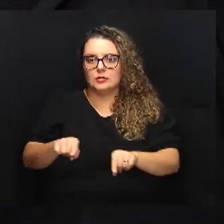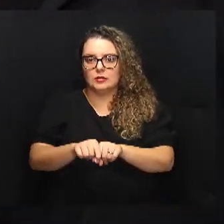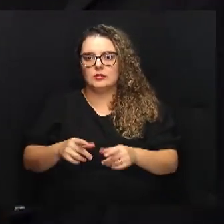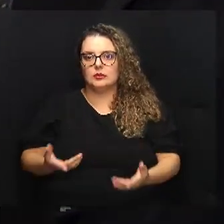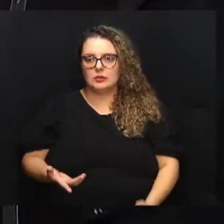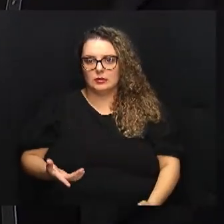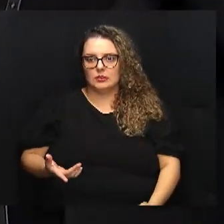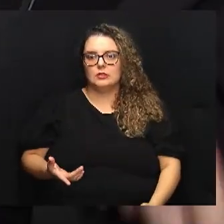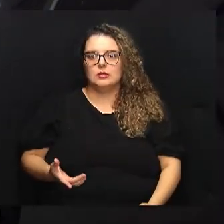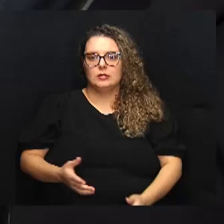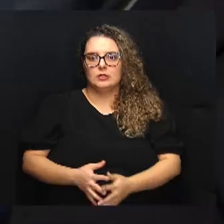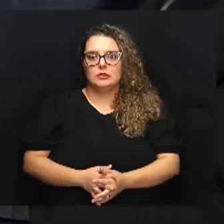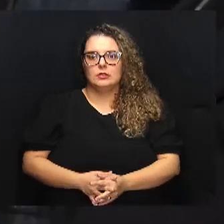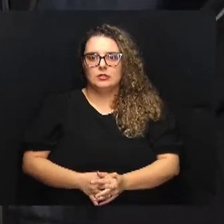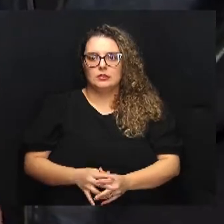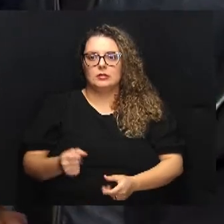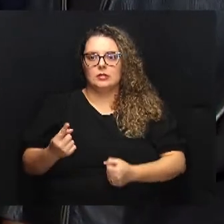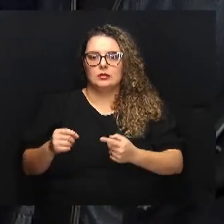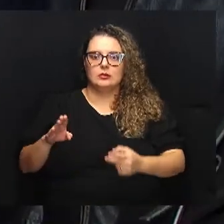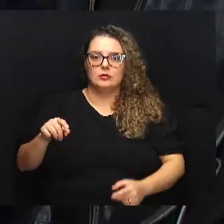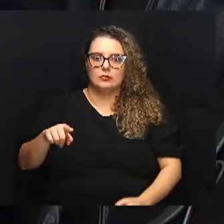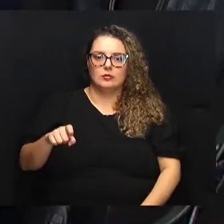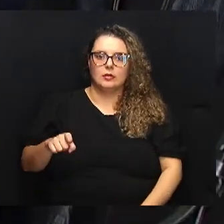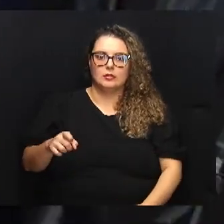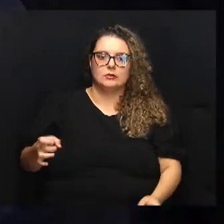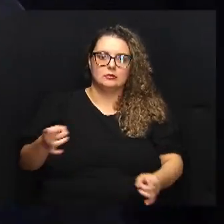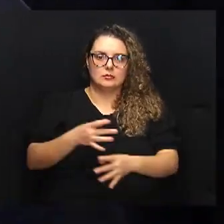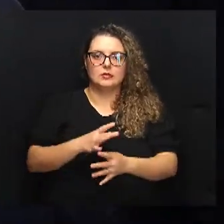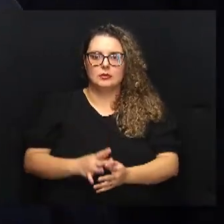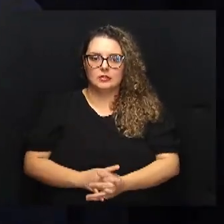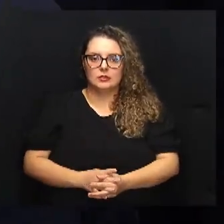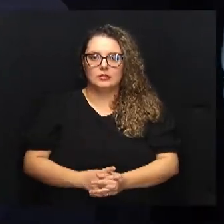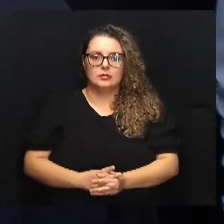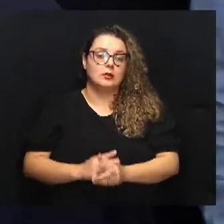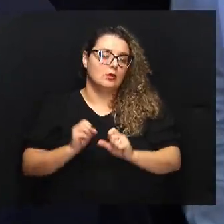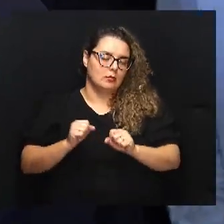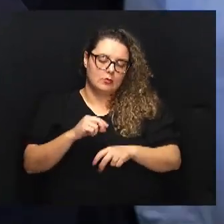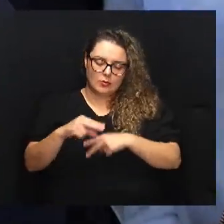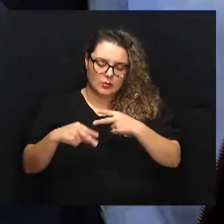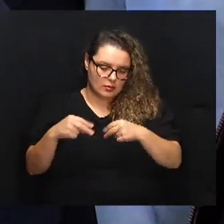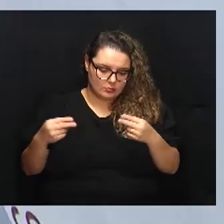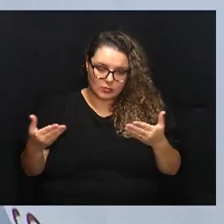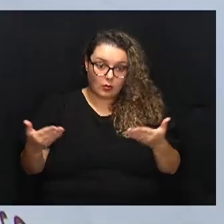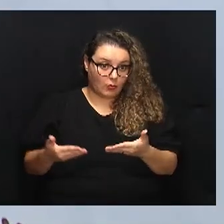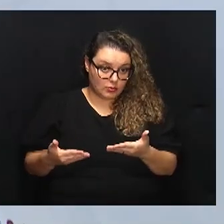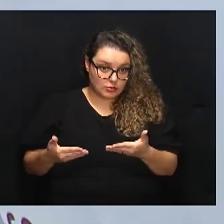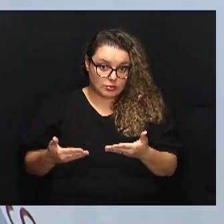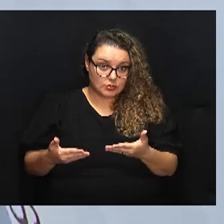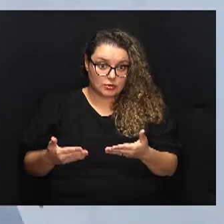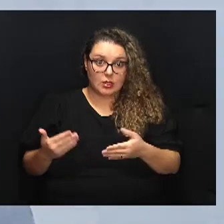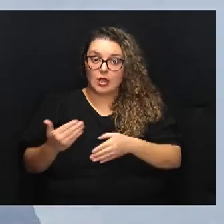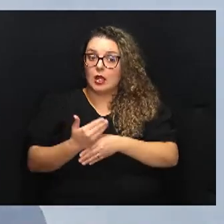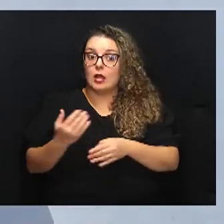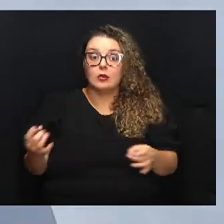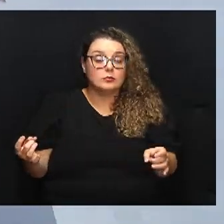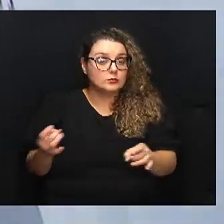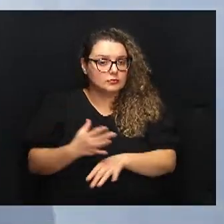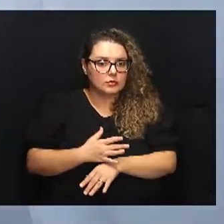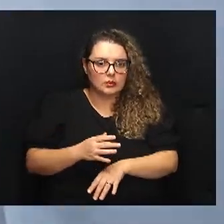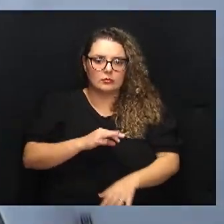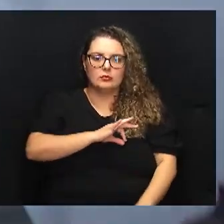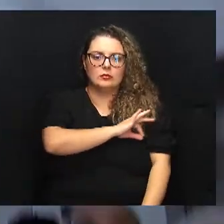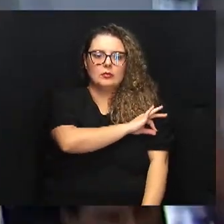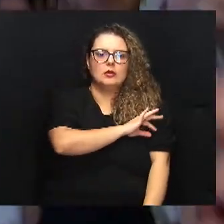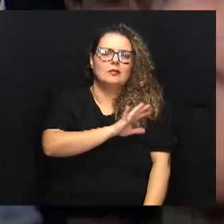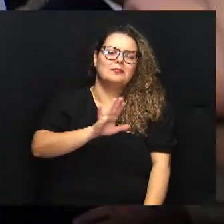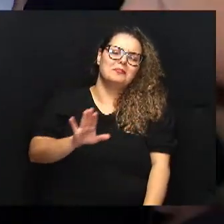Tem alguns boxes que estão prontos. Então nós poderíamos fazer uma inauguração hoje, a obra está pronta da prefeitura, mas